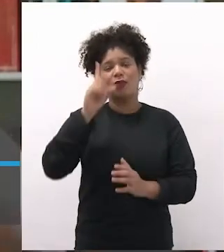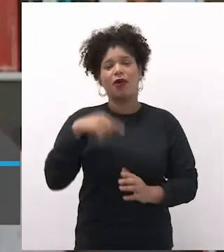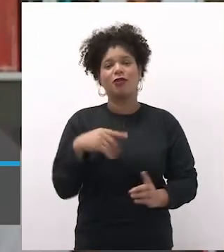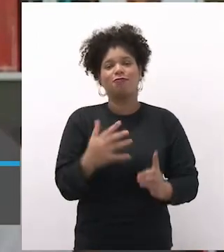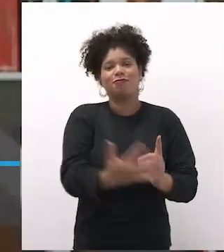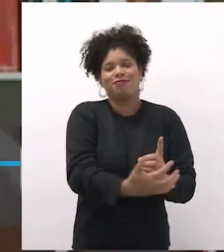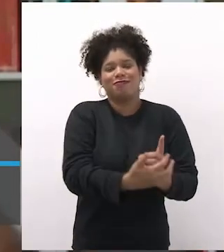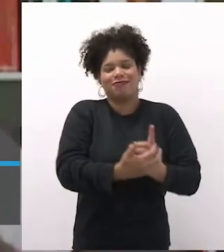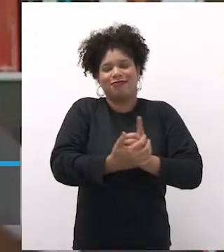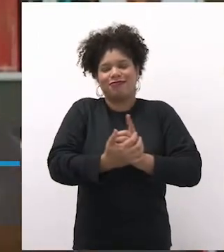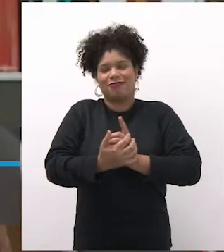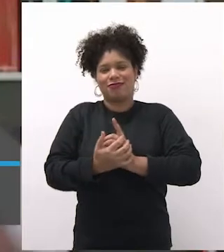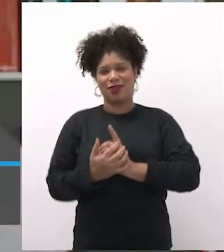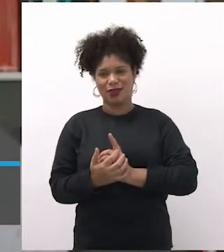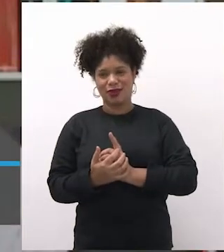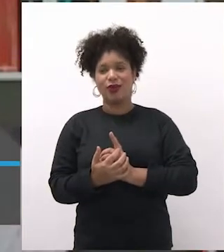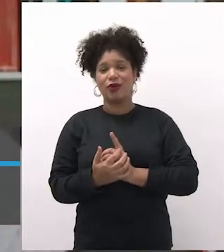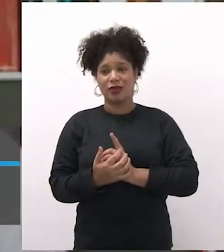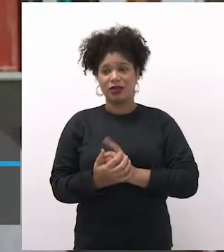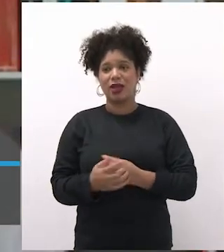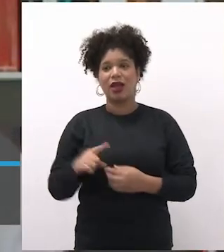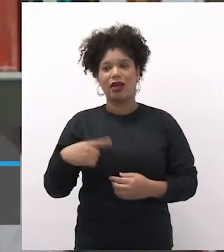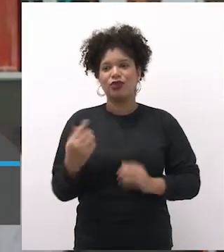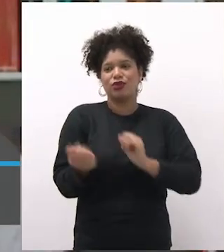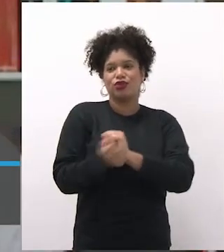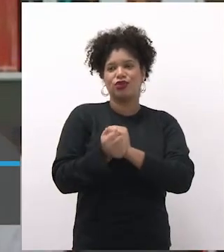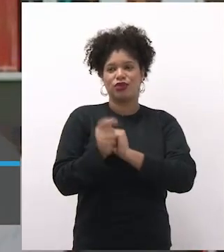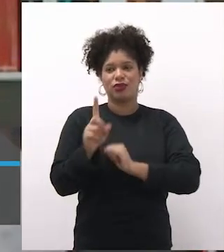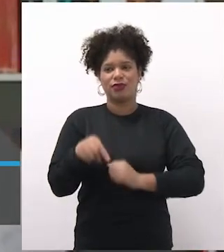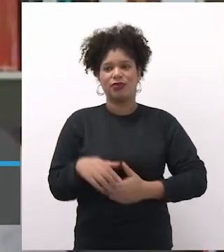e abraçar, e assim, a gente se aquilombar mesmo.